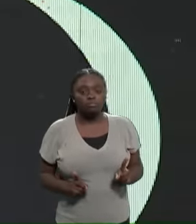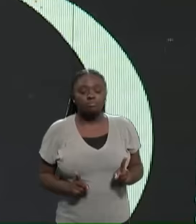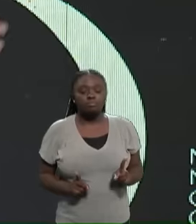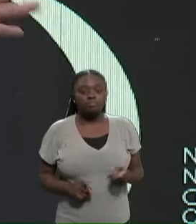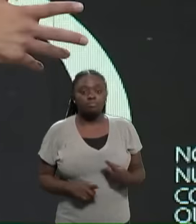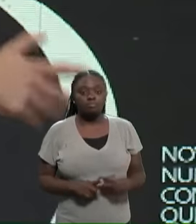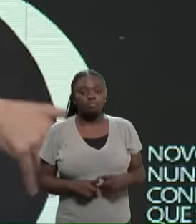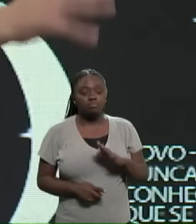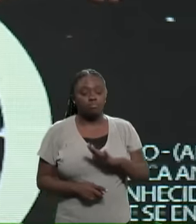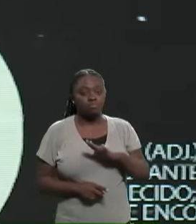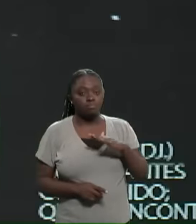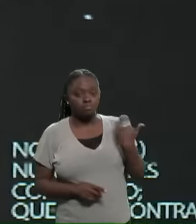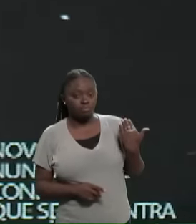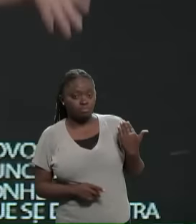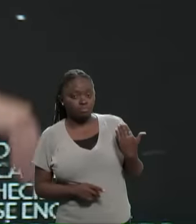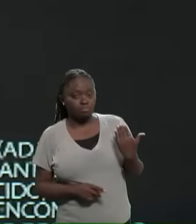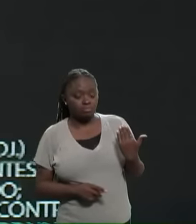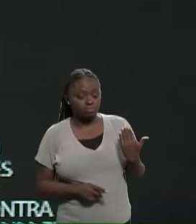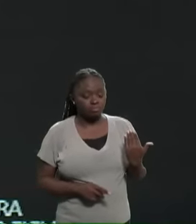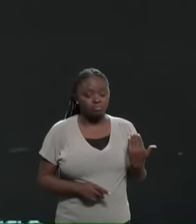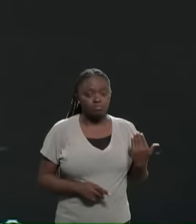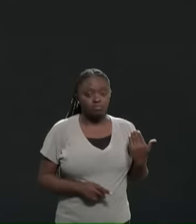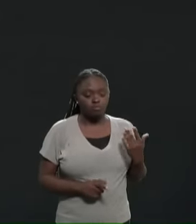um morto com um tiro na cidade alerta.